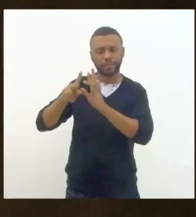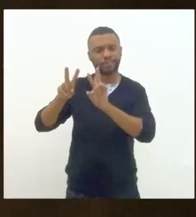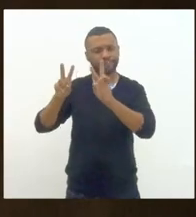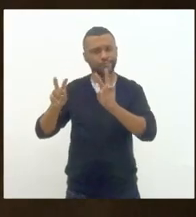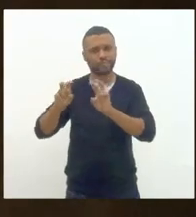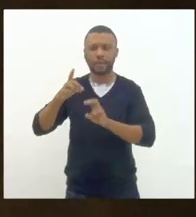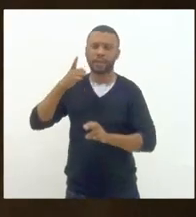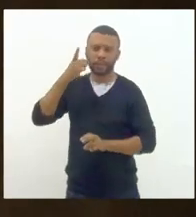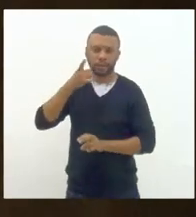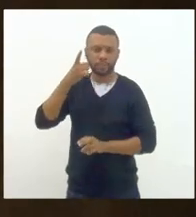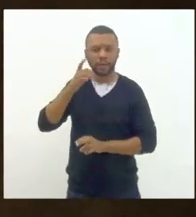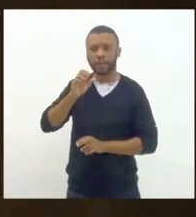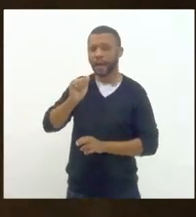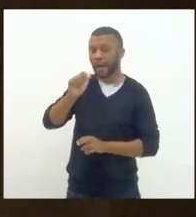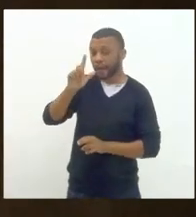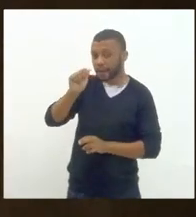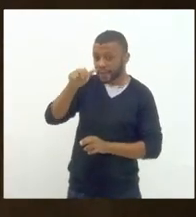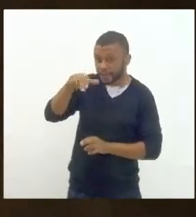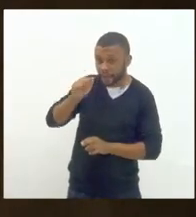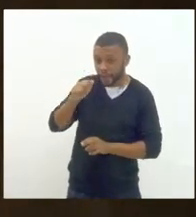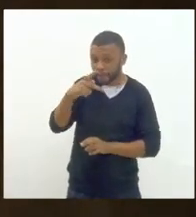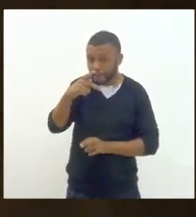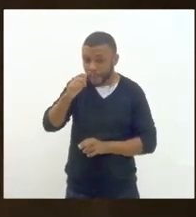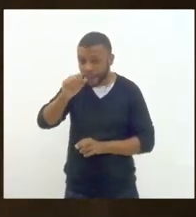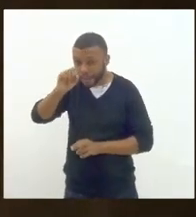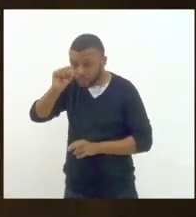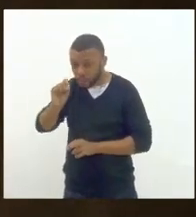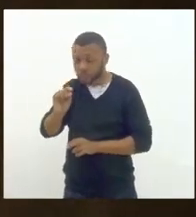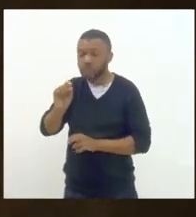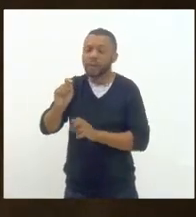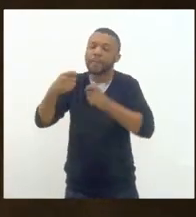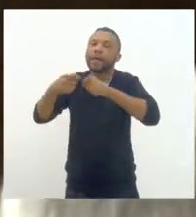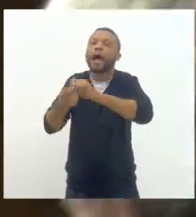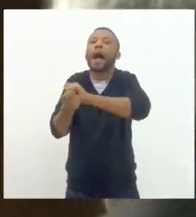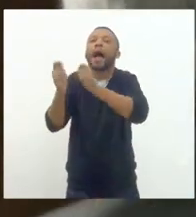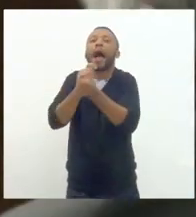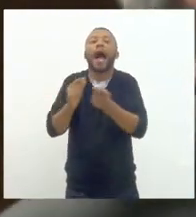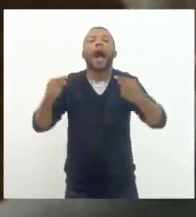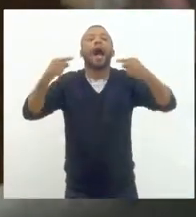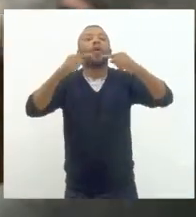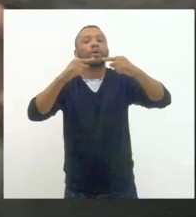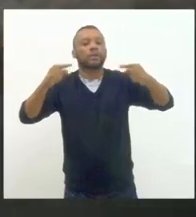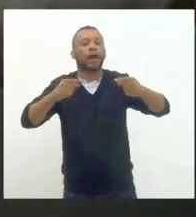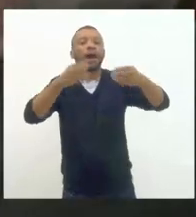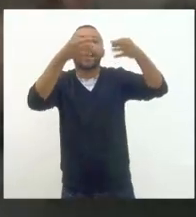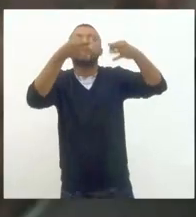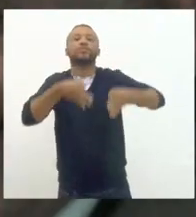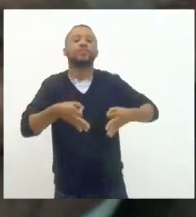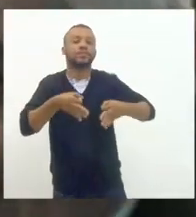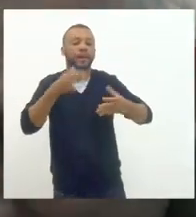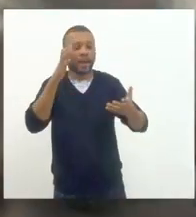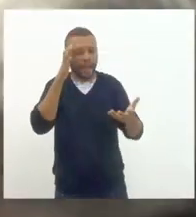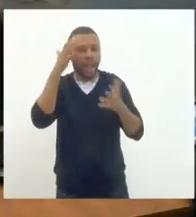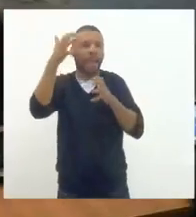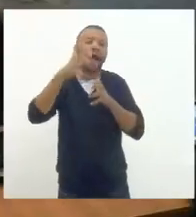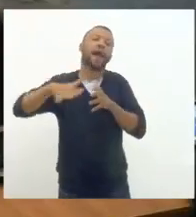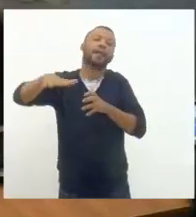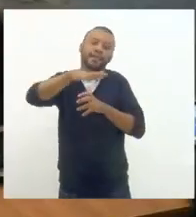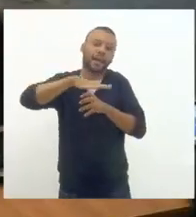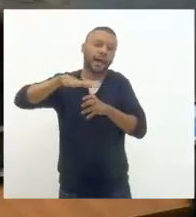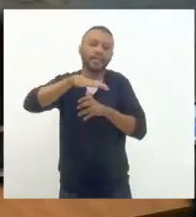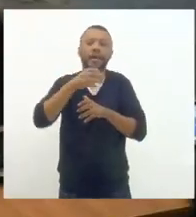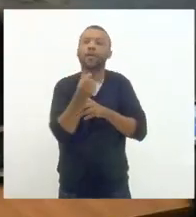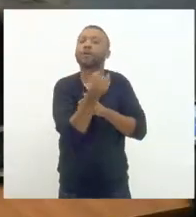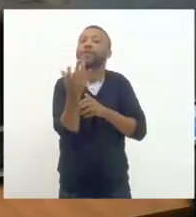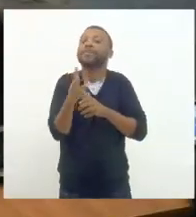Paz, considerando a necessidade de adequar a proposta, né, às distintas realidades que se referem ao número de